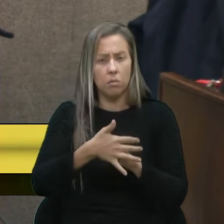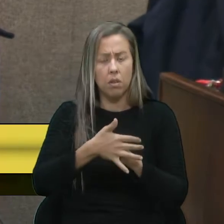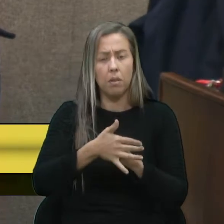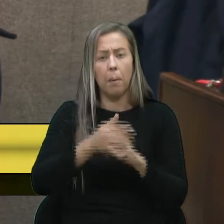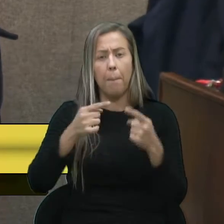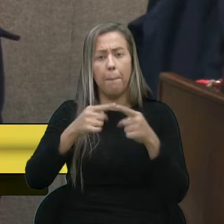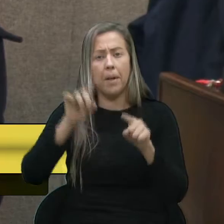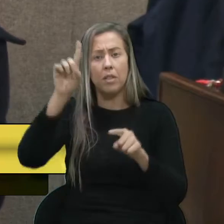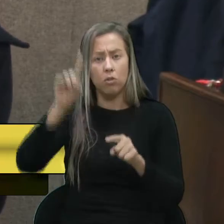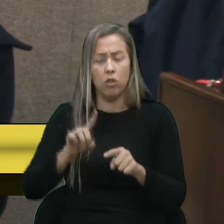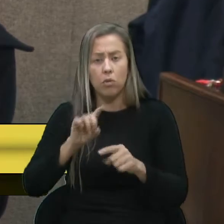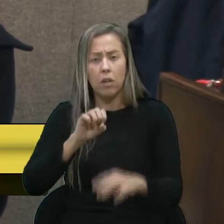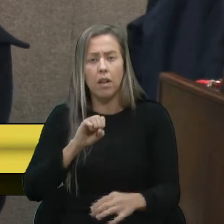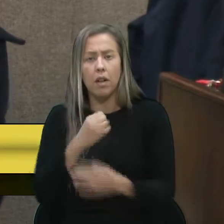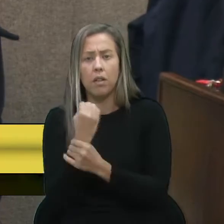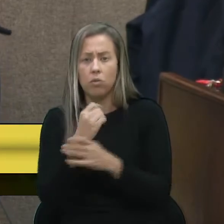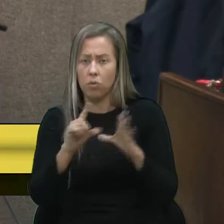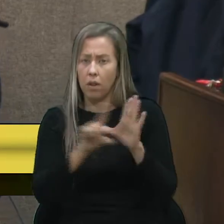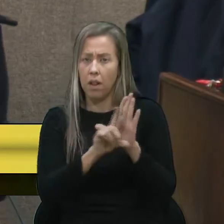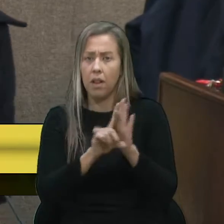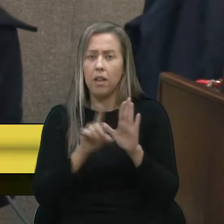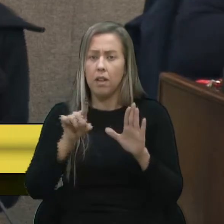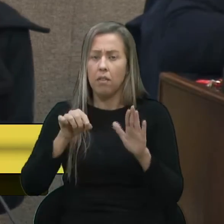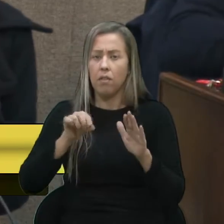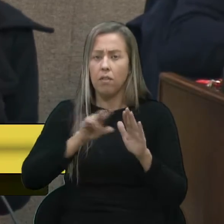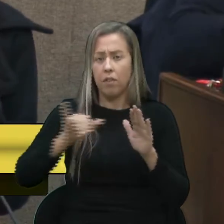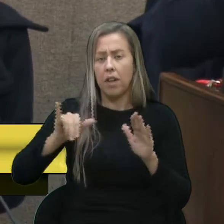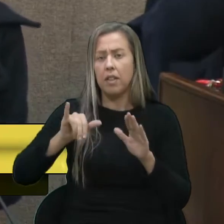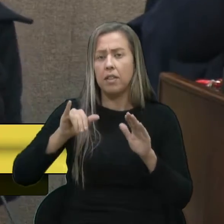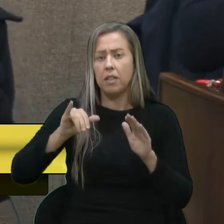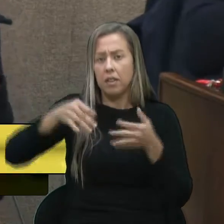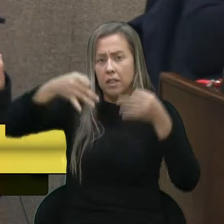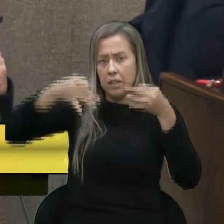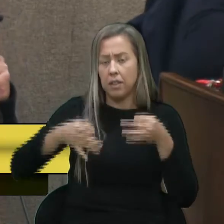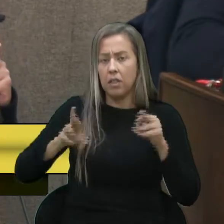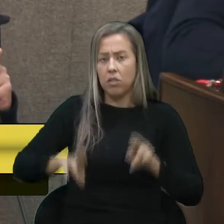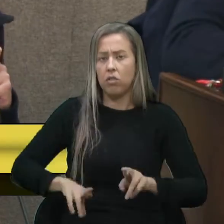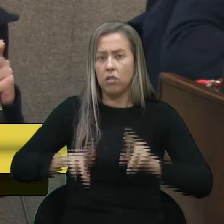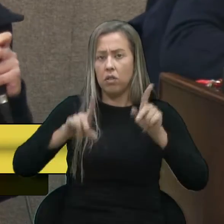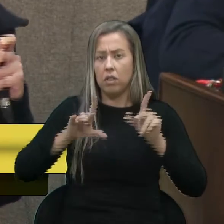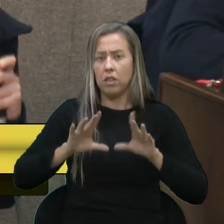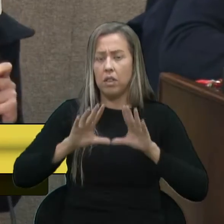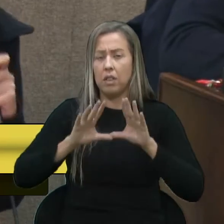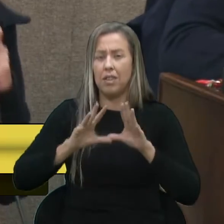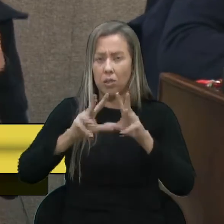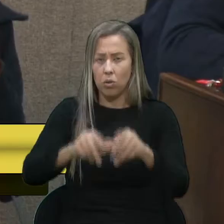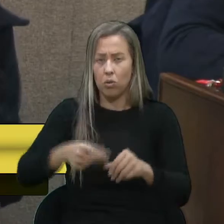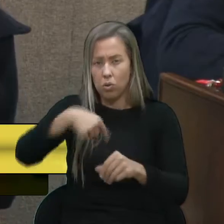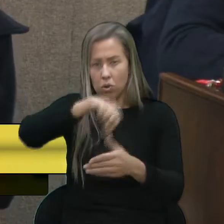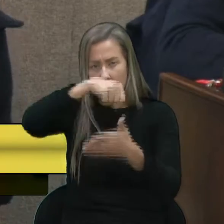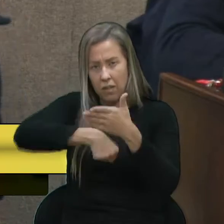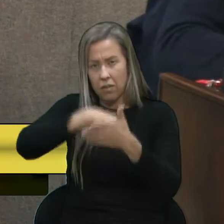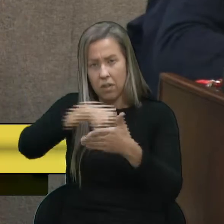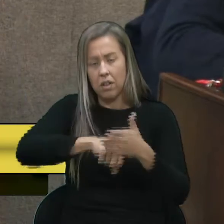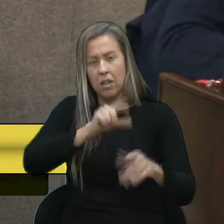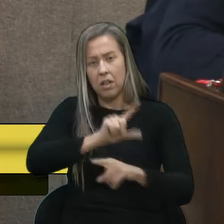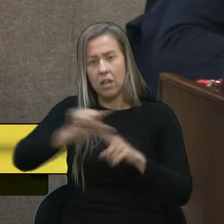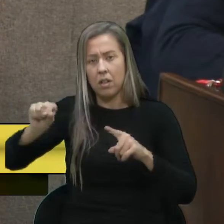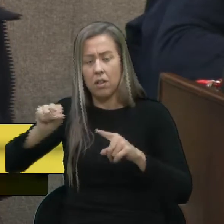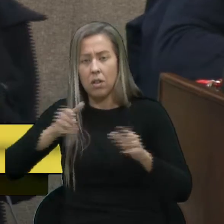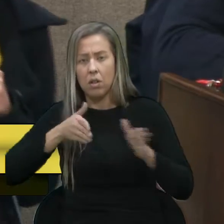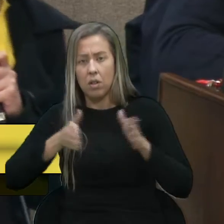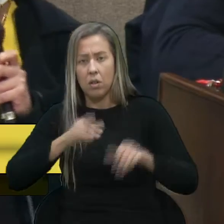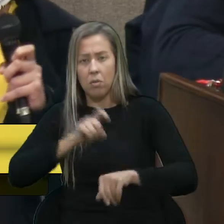um direito que vai ser garantido em lei e que vai, com certeza, fazer a diferença depois que nós enfrentarmos e sairmos desse